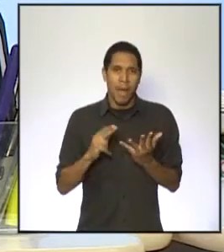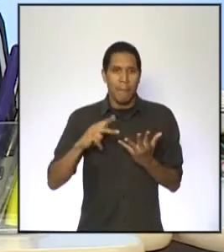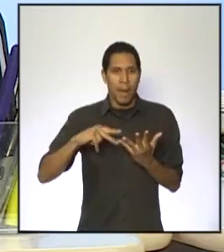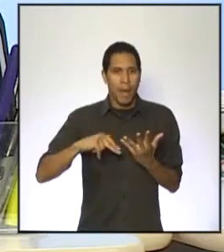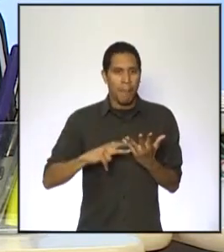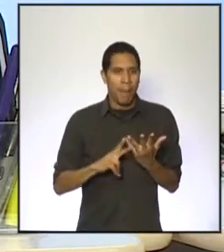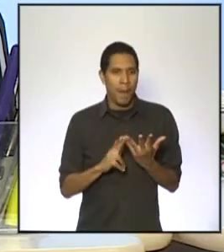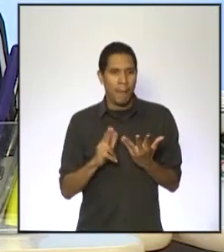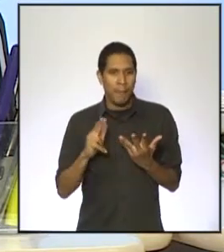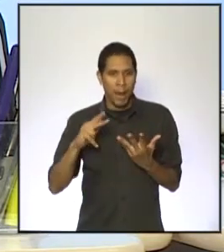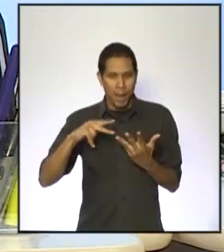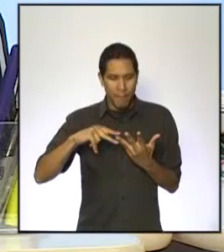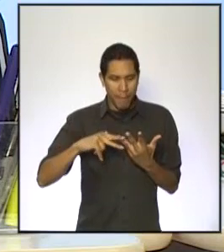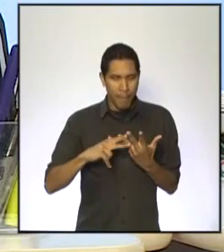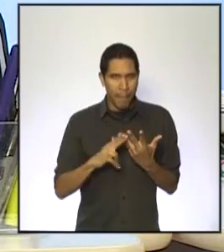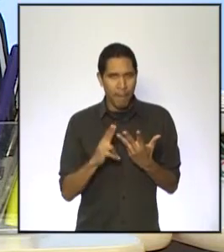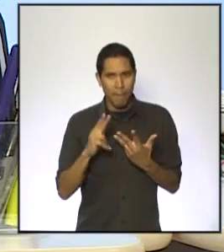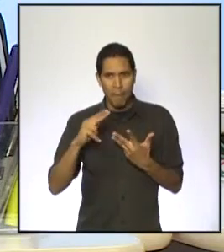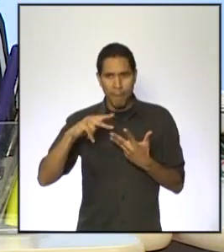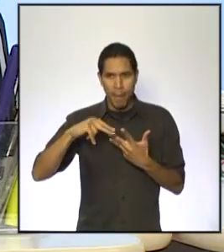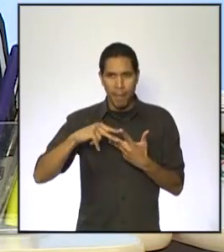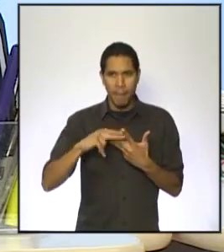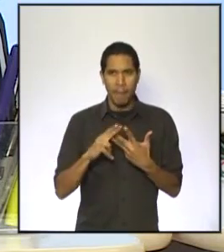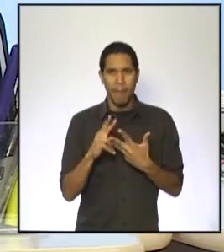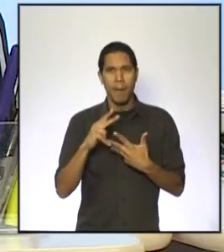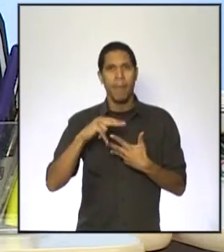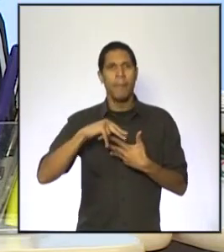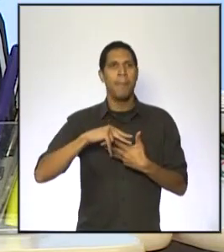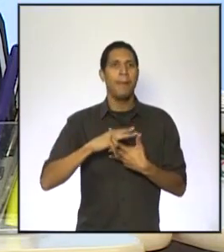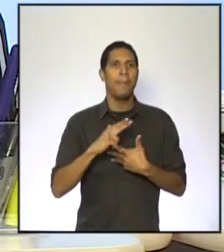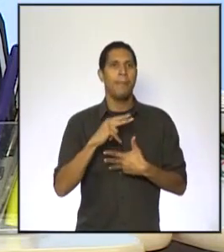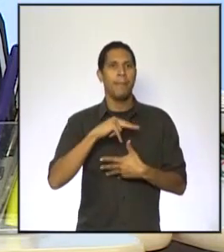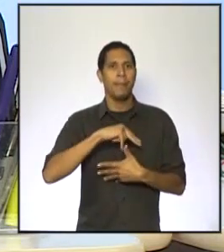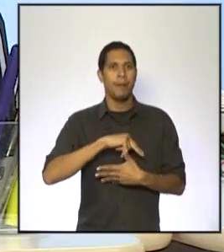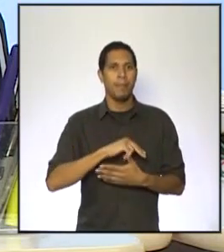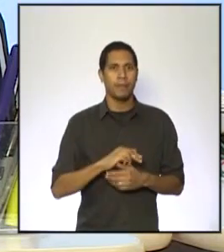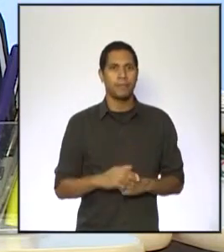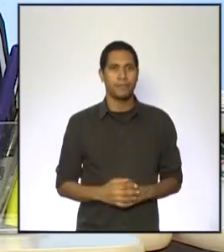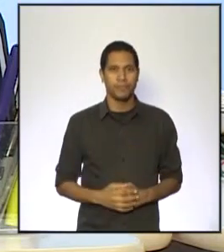bem bacana para a gente reproduzir essa atividade.